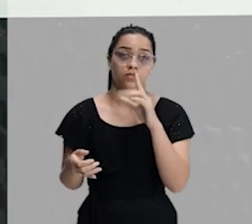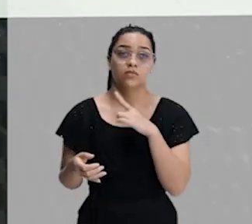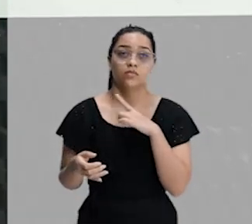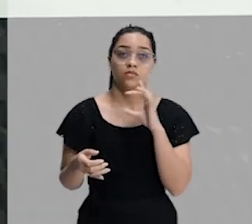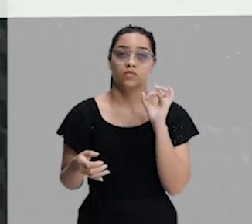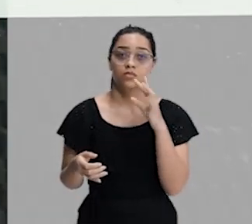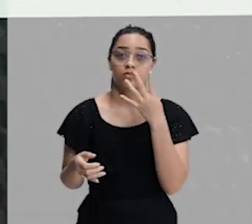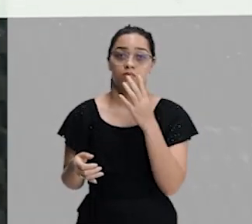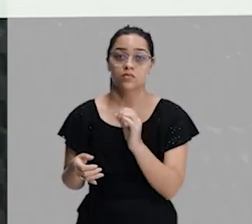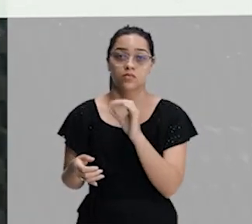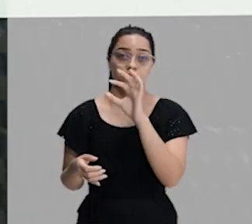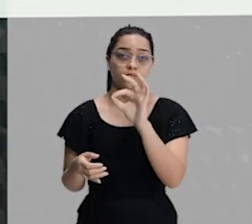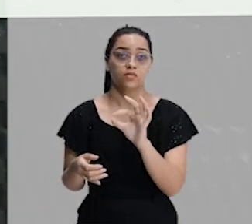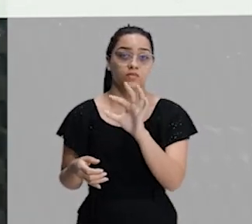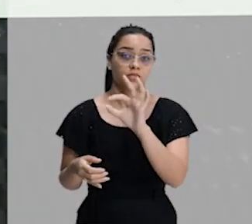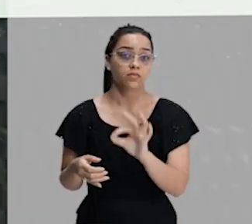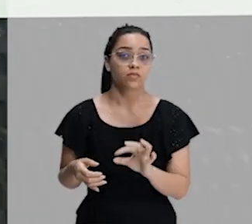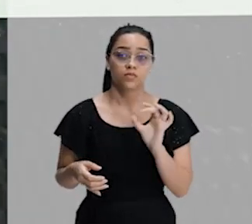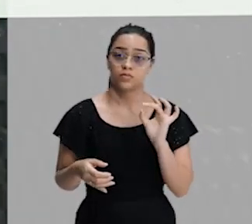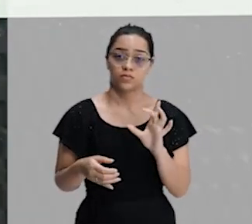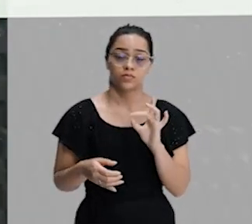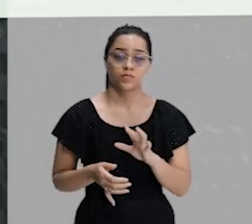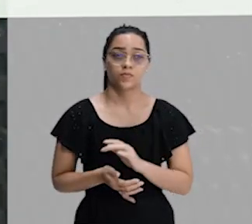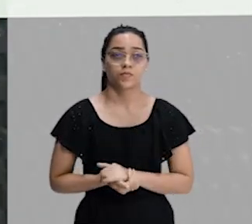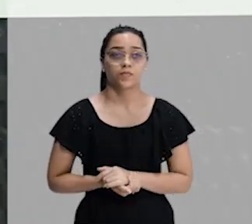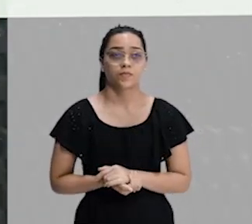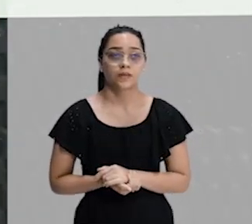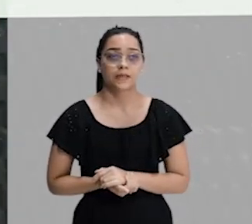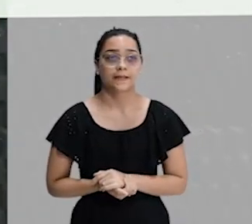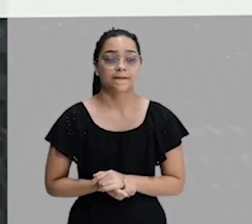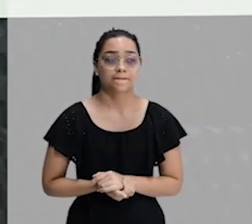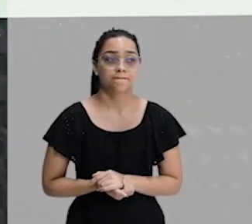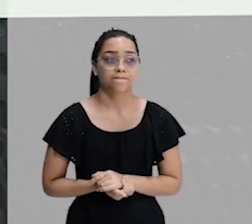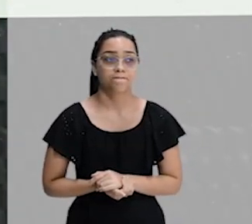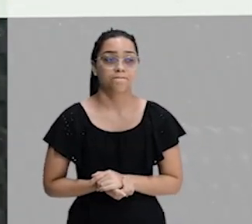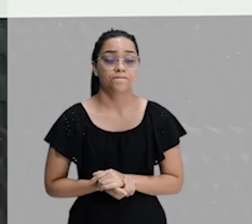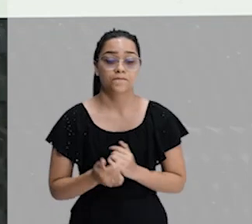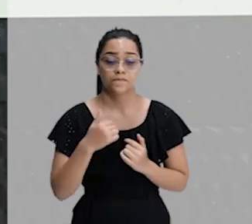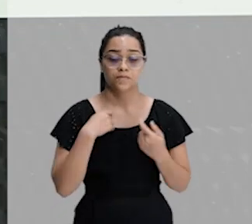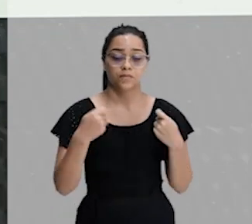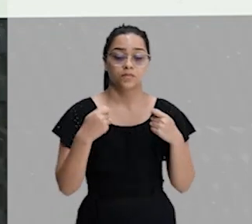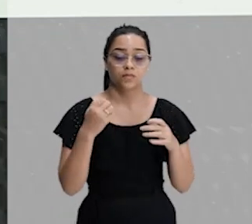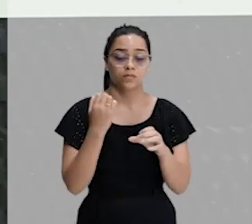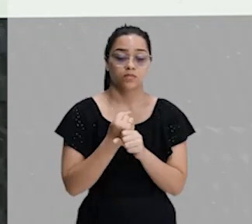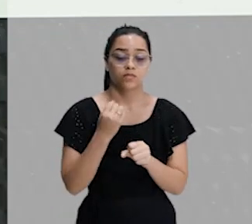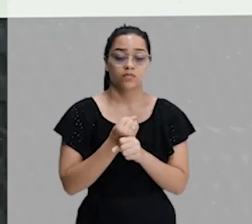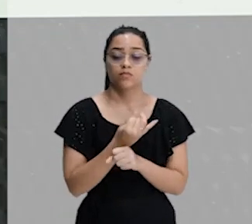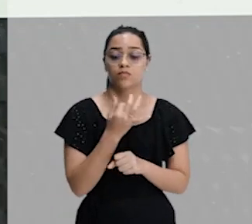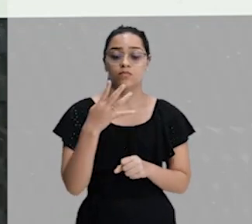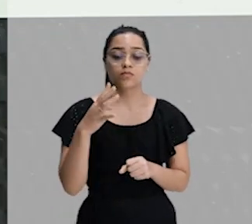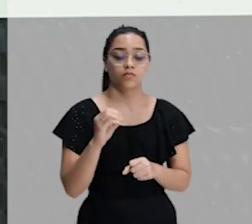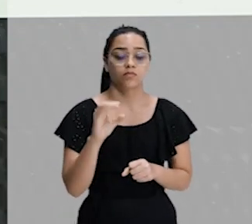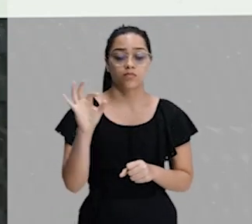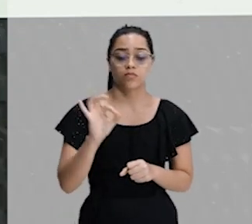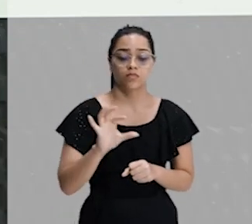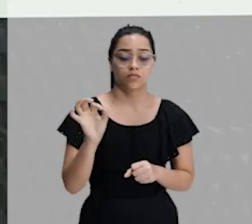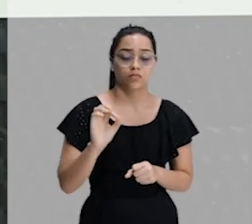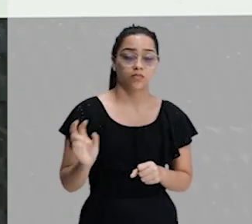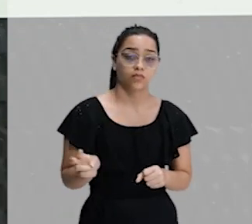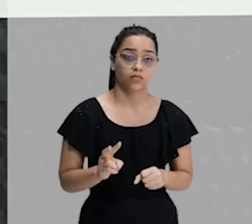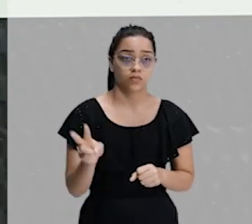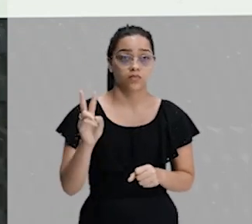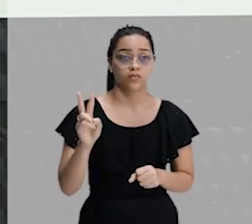tem 40%, né? Só 40% desse total. Então eu preciso calcular quanto é 40% desse